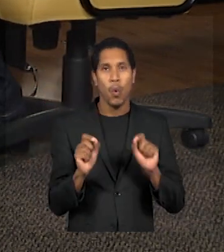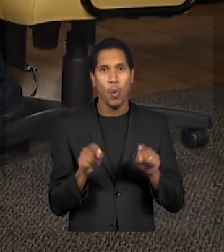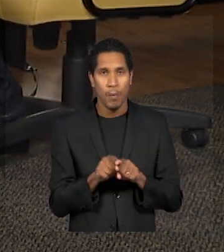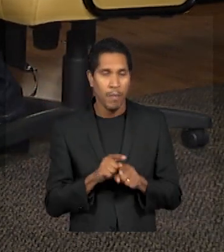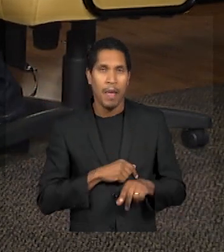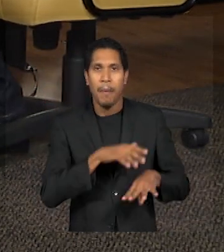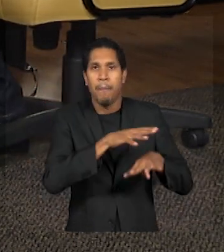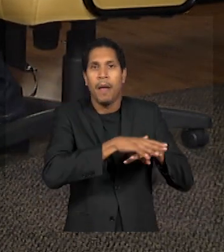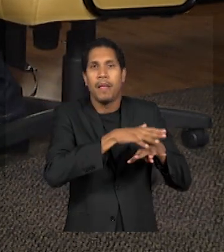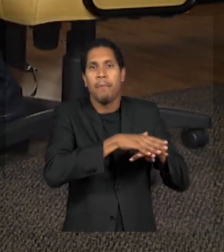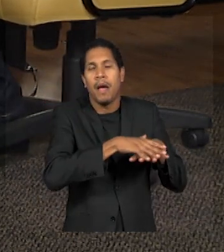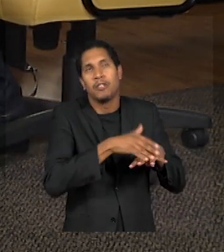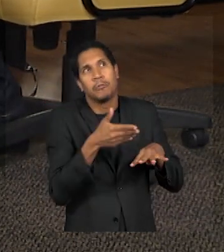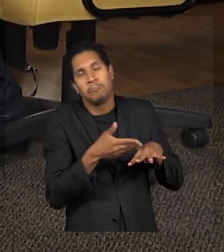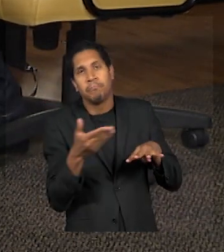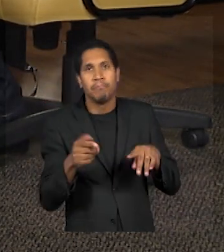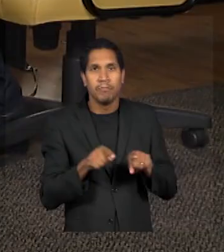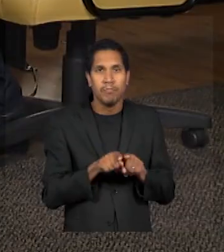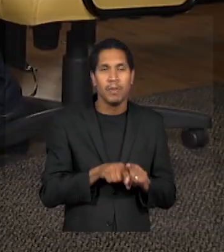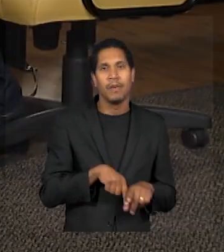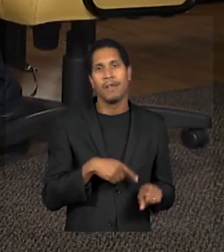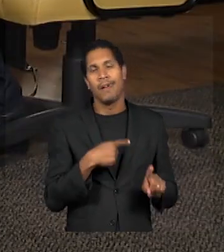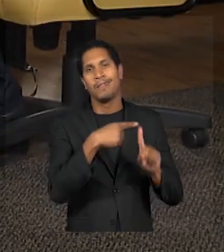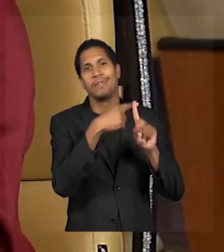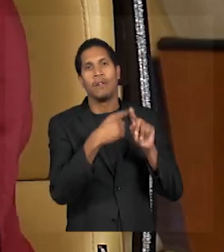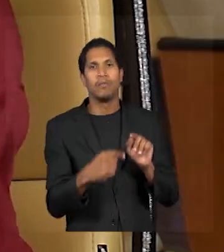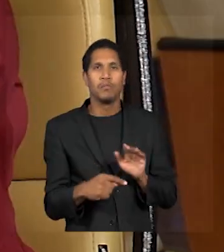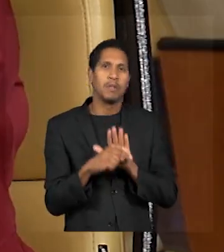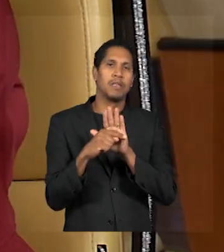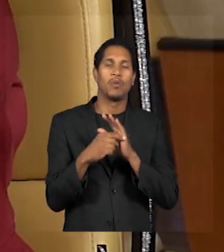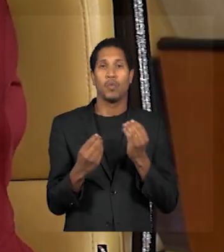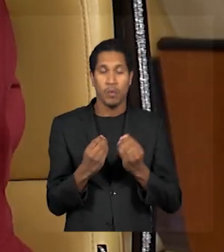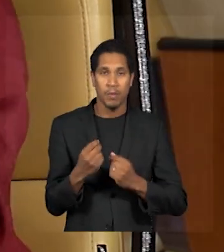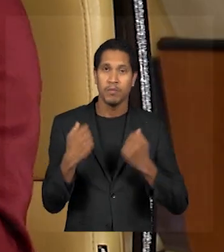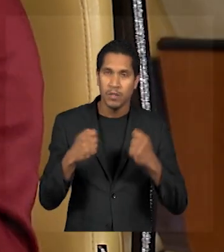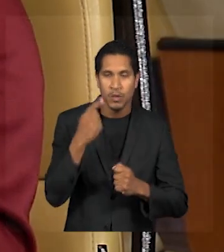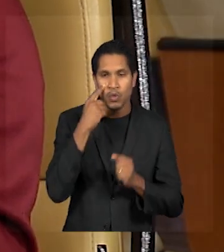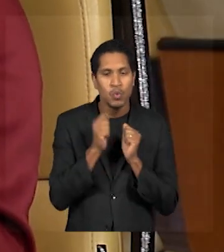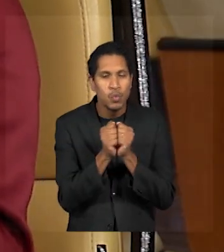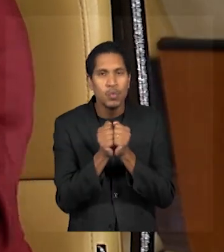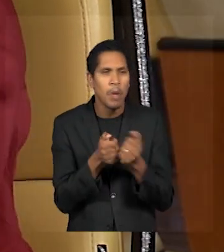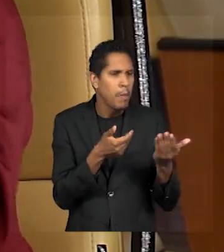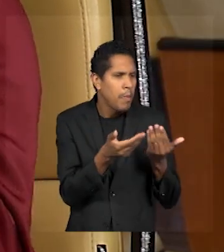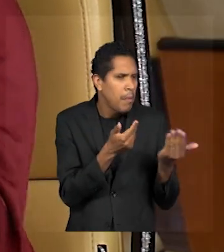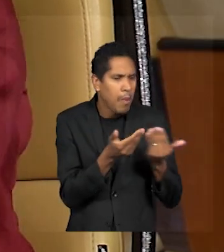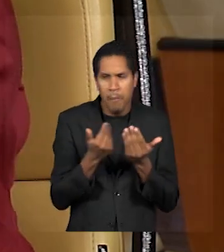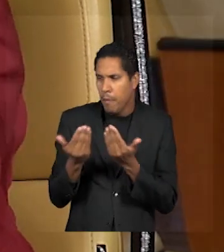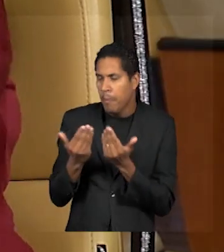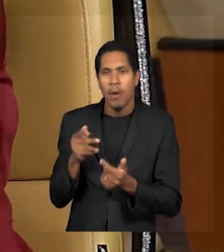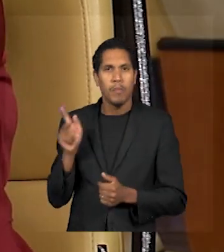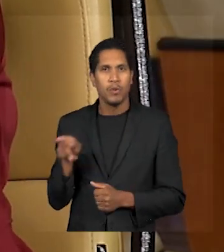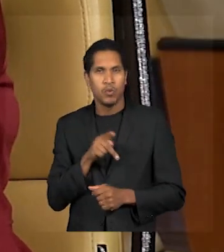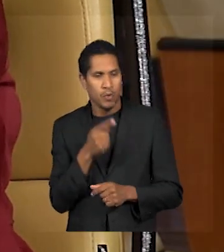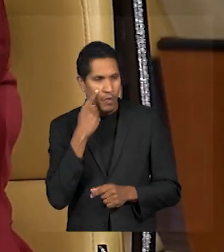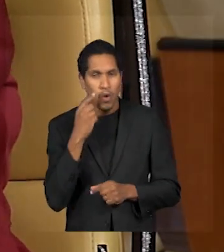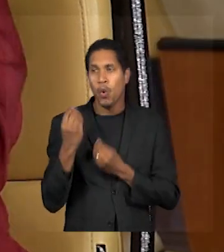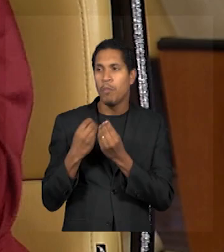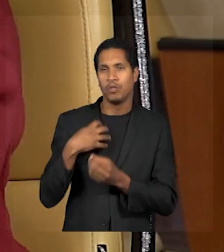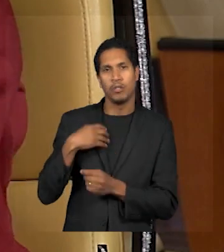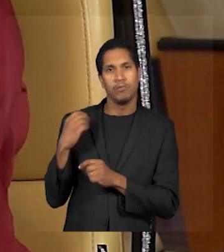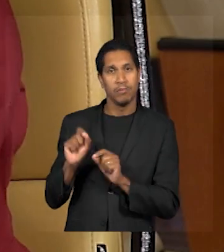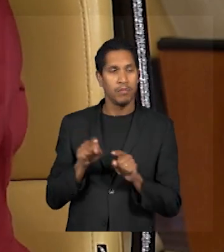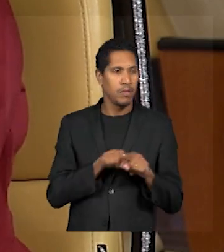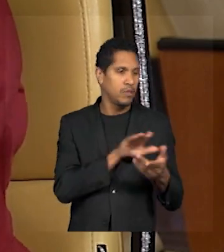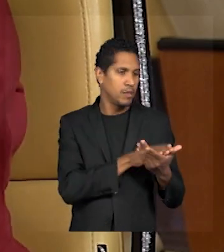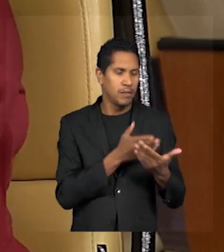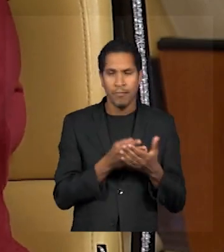de matemática, adição e subtração. Eles elaboram juntos. O professor fala como faria e o